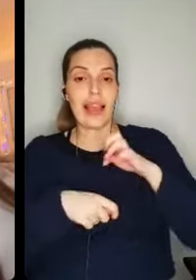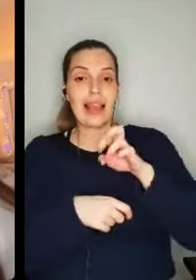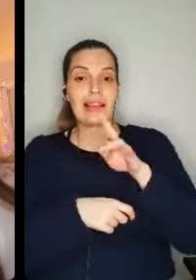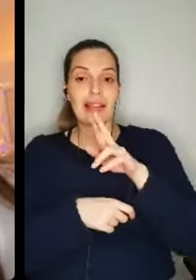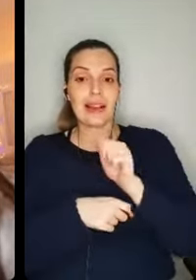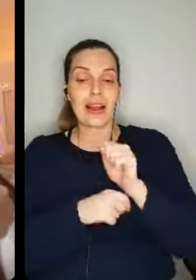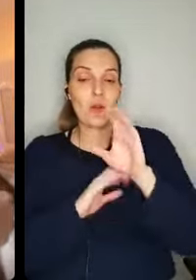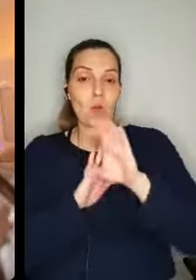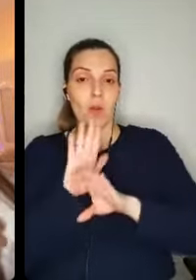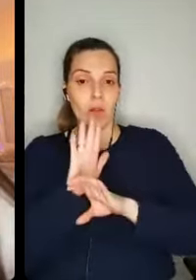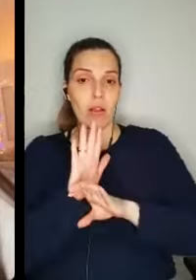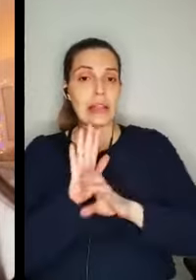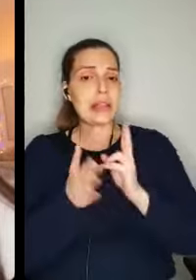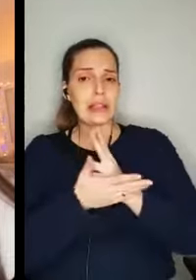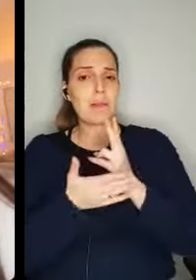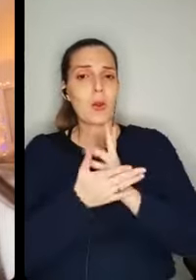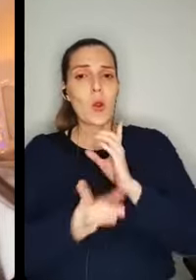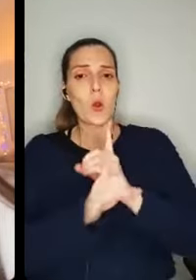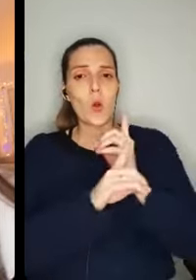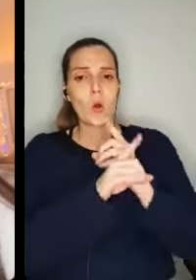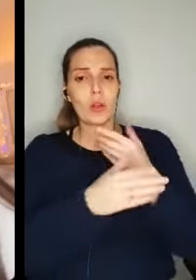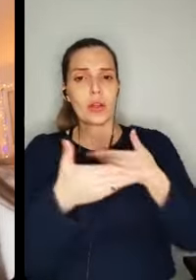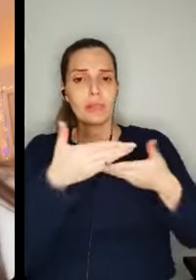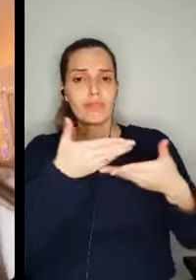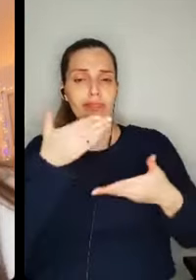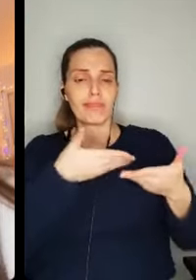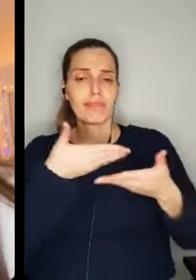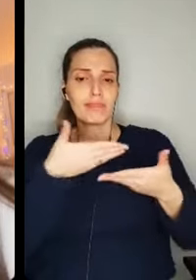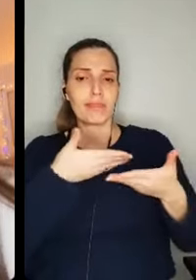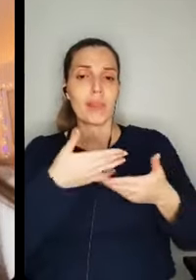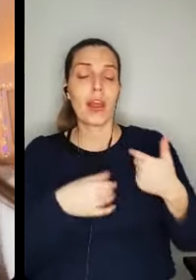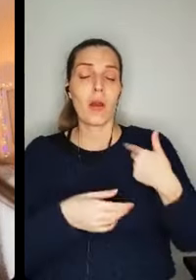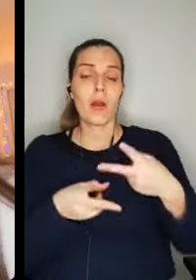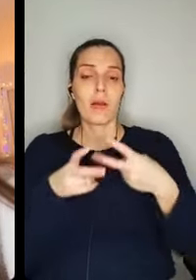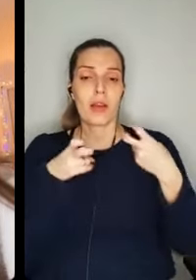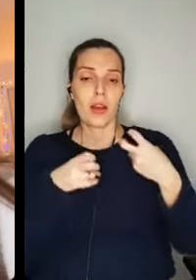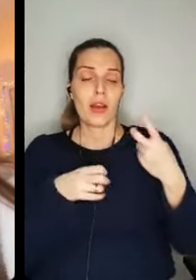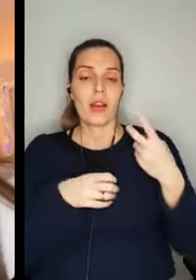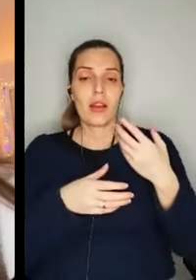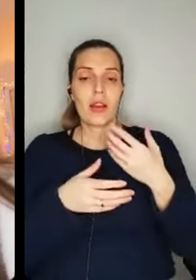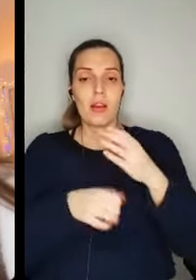interagindo. Eu vejo que os cursos do diurno interagem mais, mas,